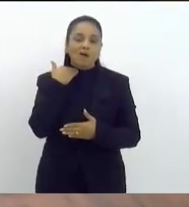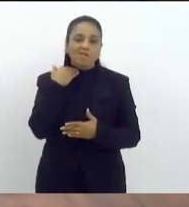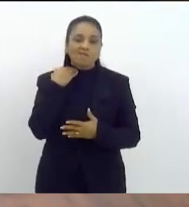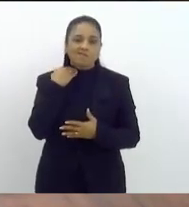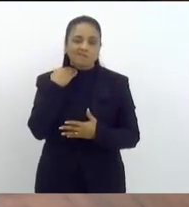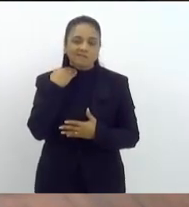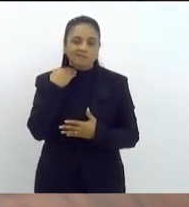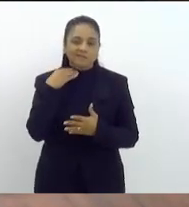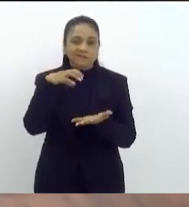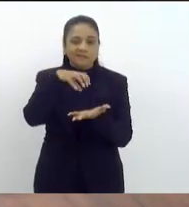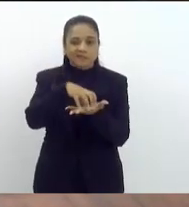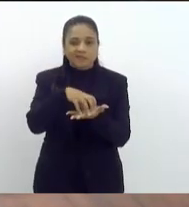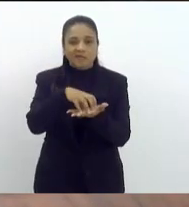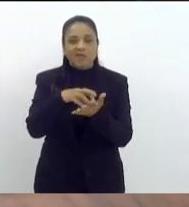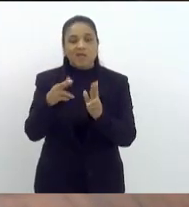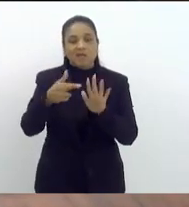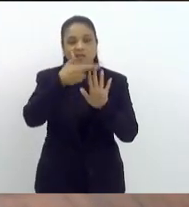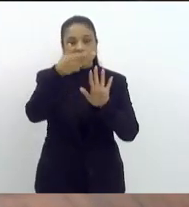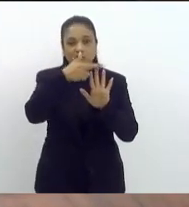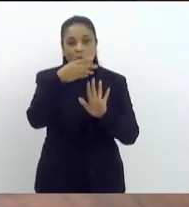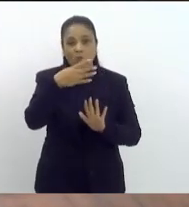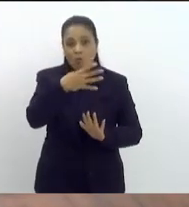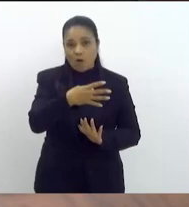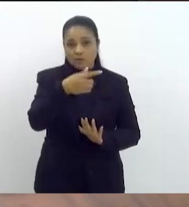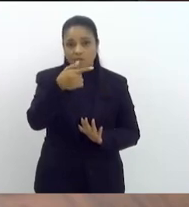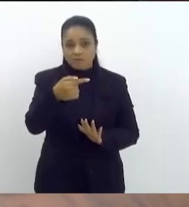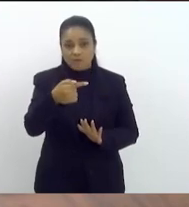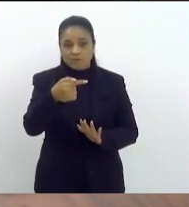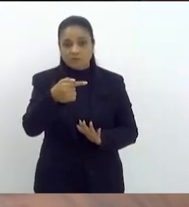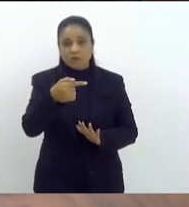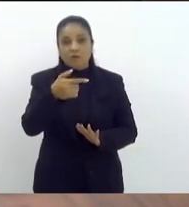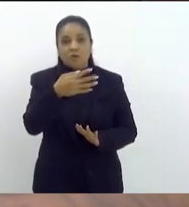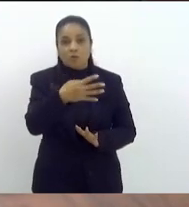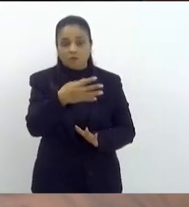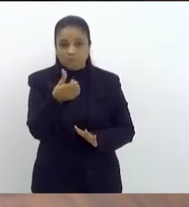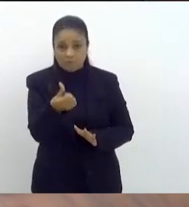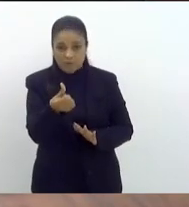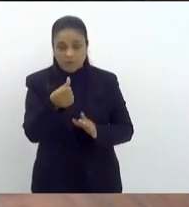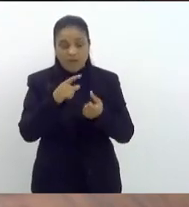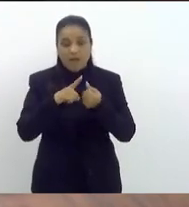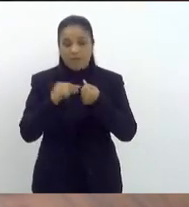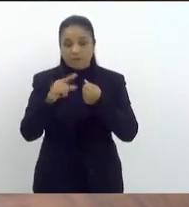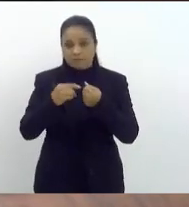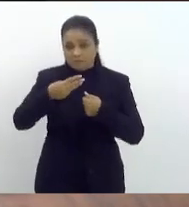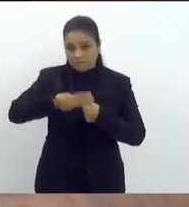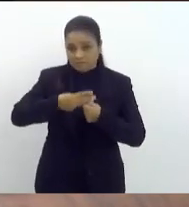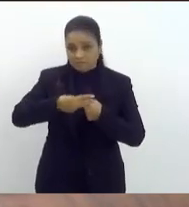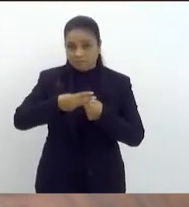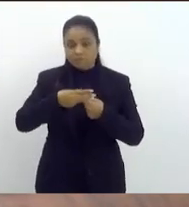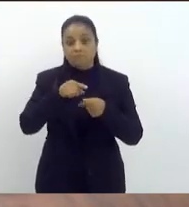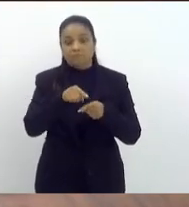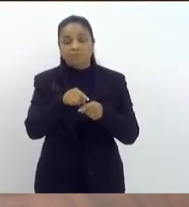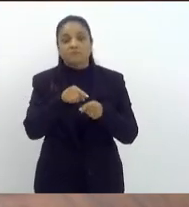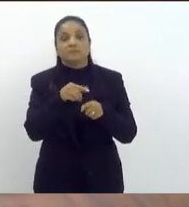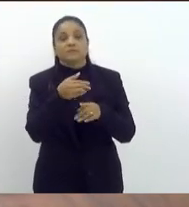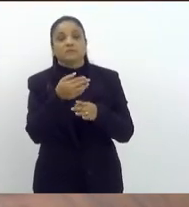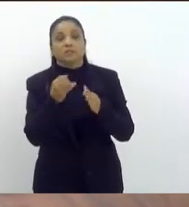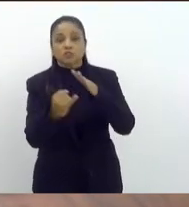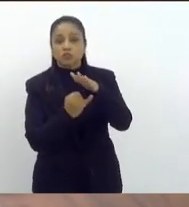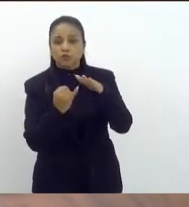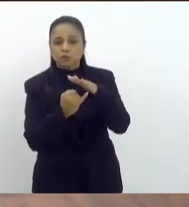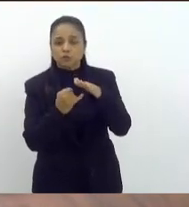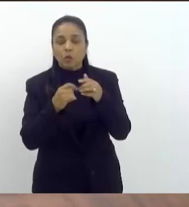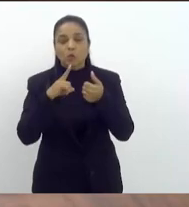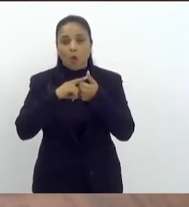número 4746 que no artigo 3º está escrito assim é vedado As instituições referidas no artigo